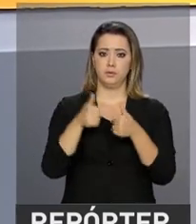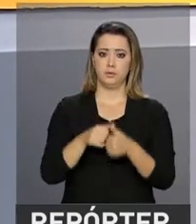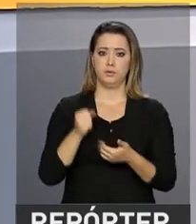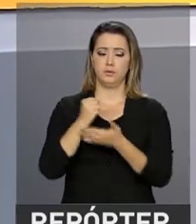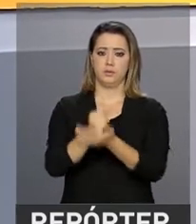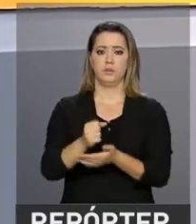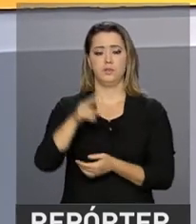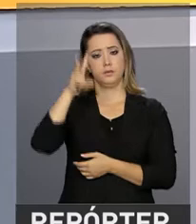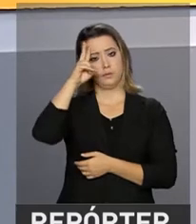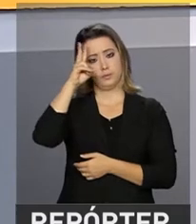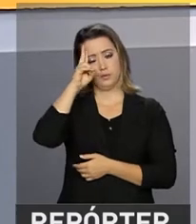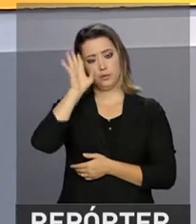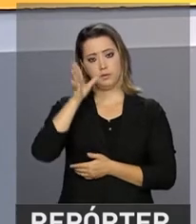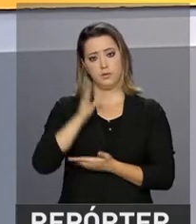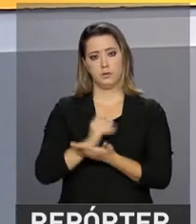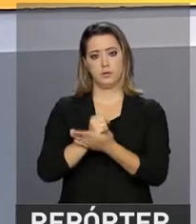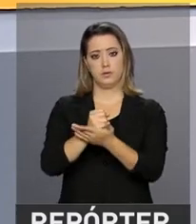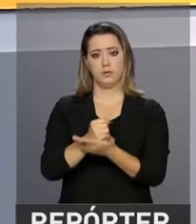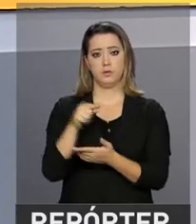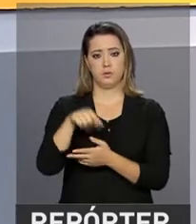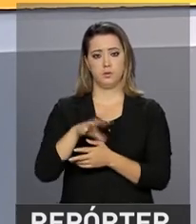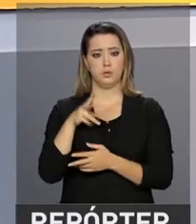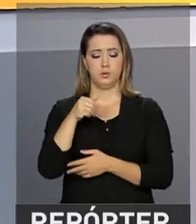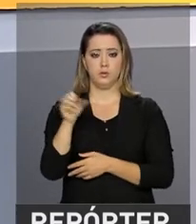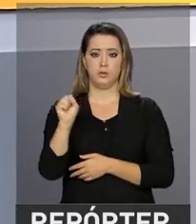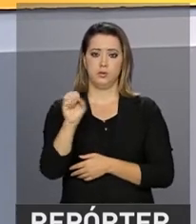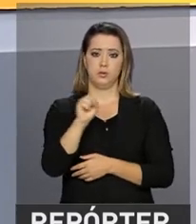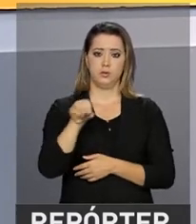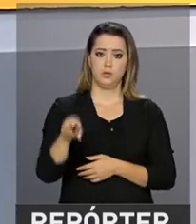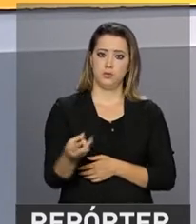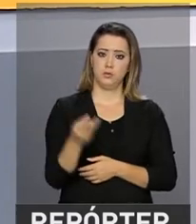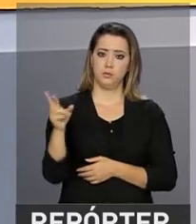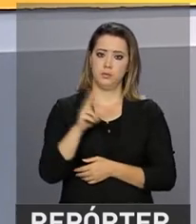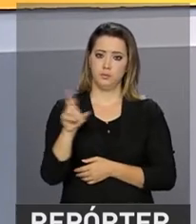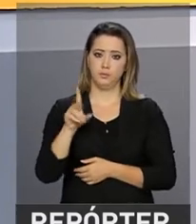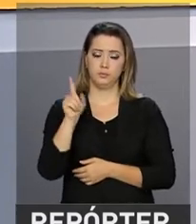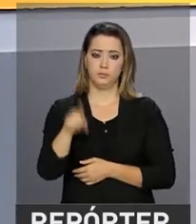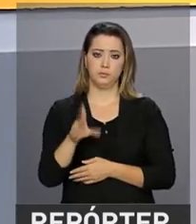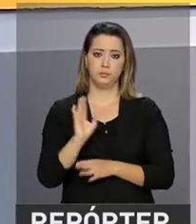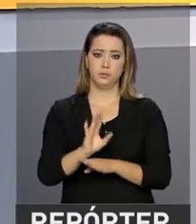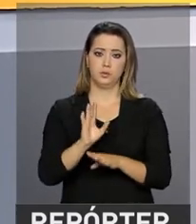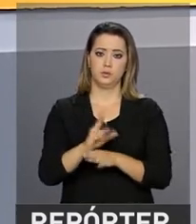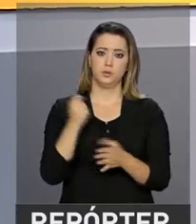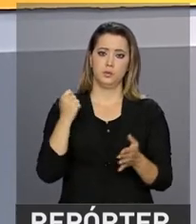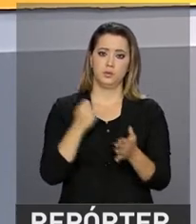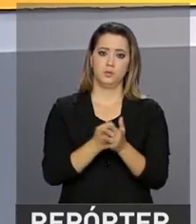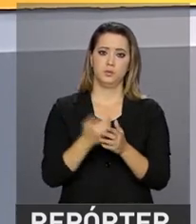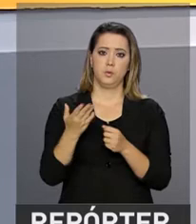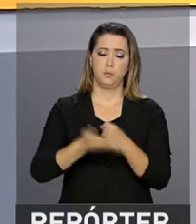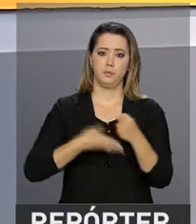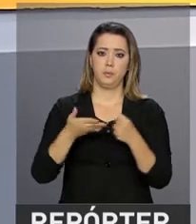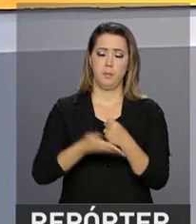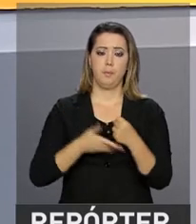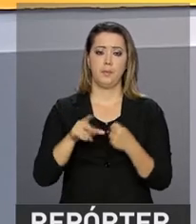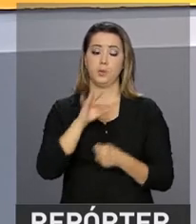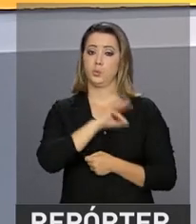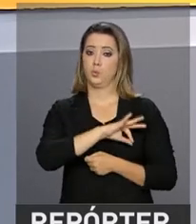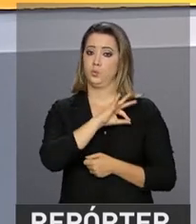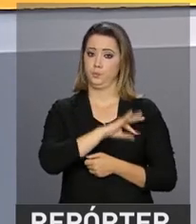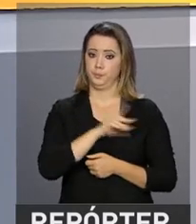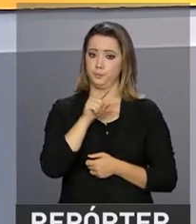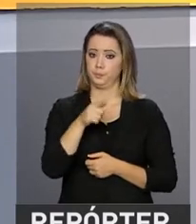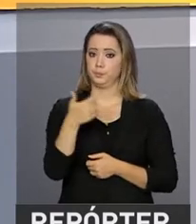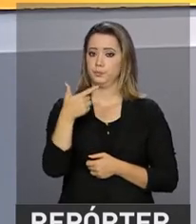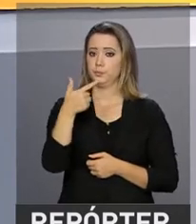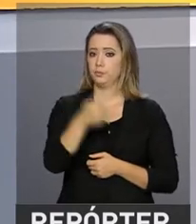na segunda-feira desse total 88 milhões vão para complementar o pagamento do piso do magistério em